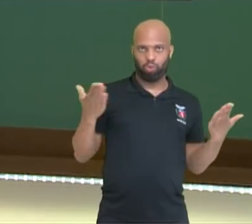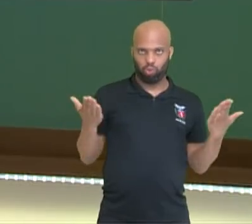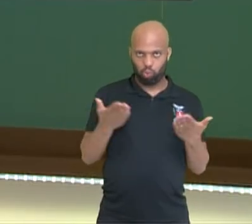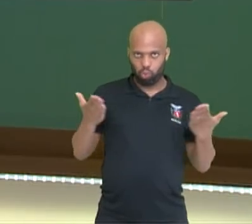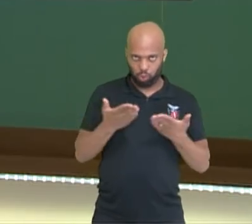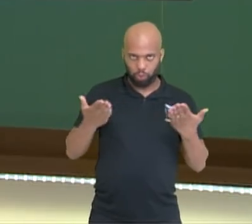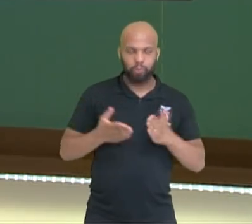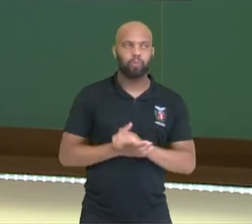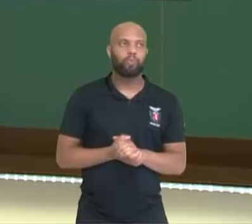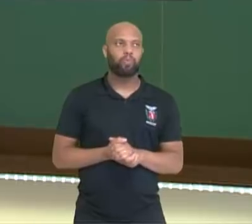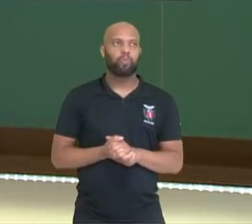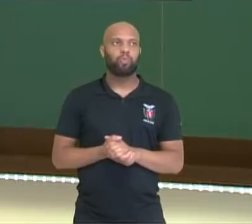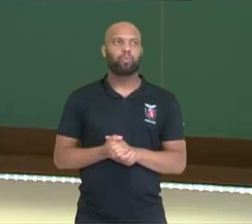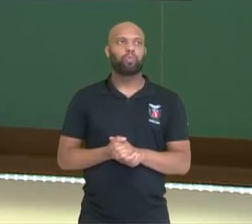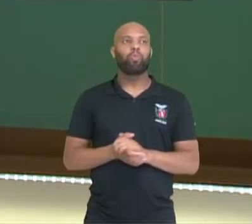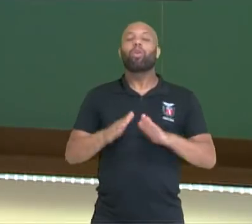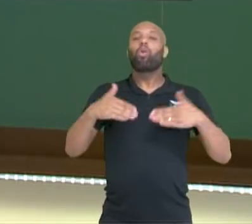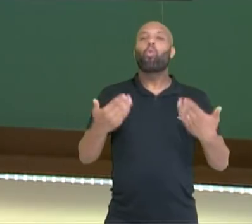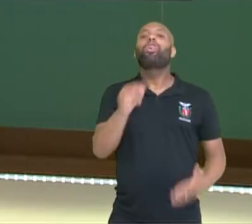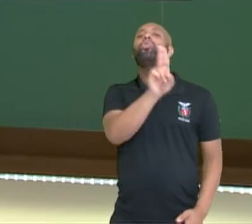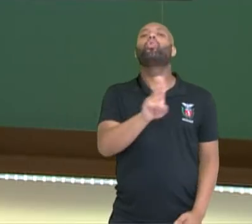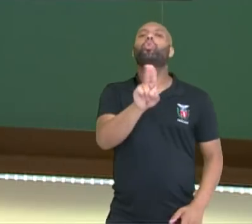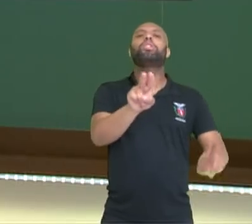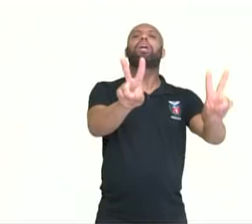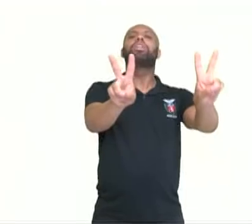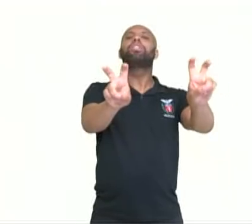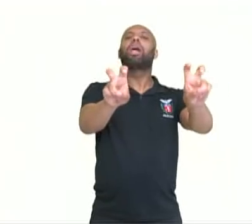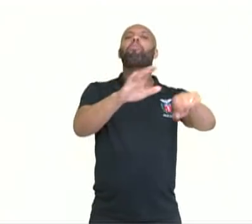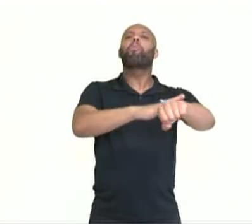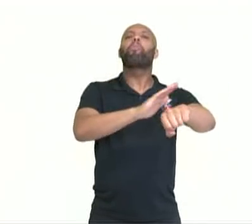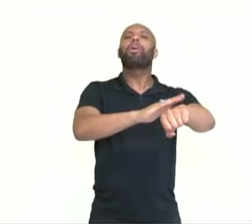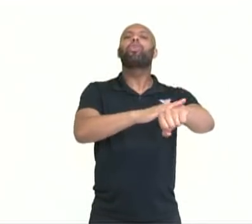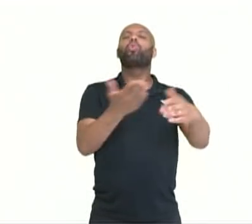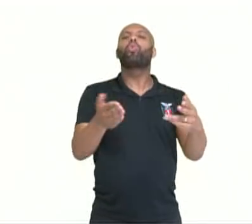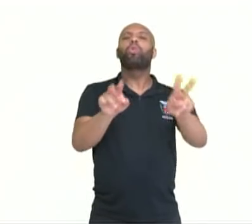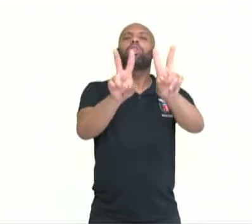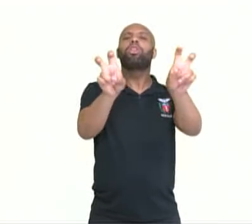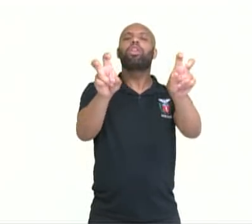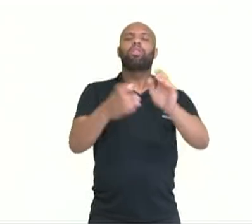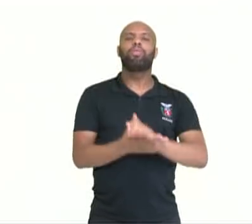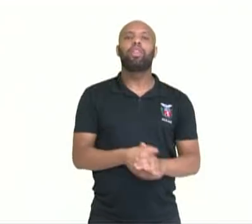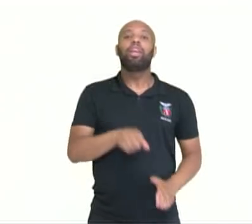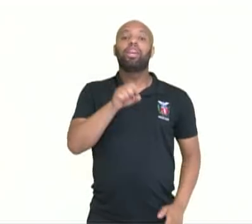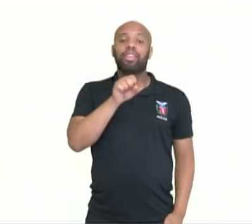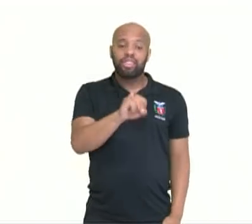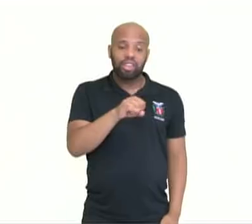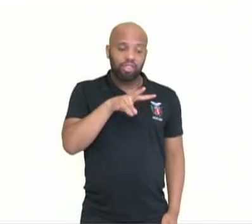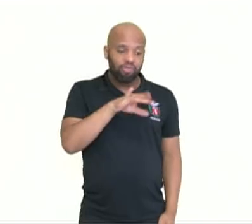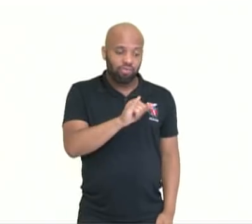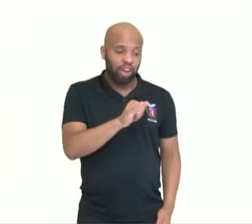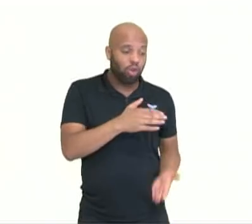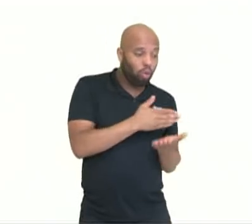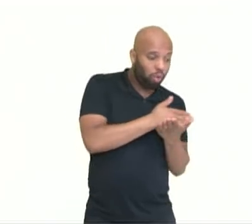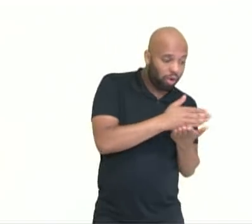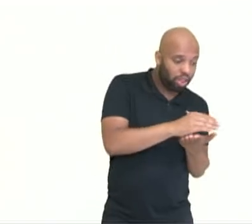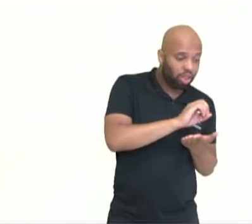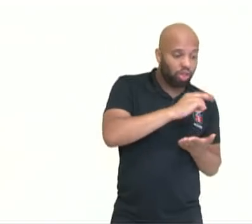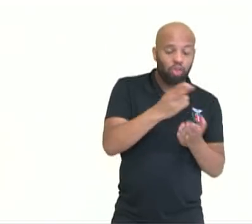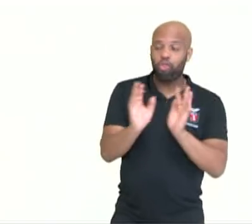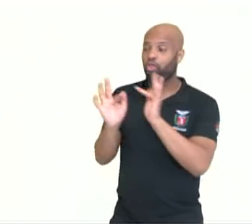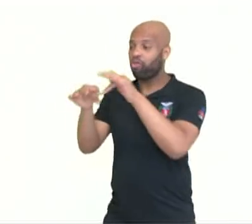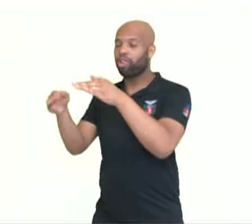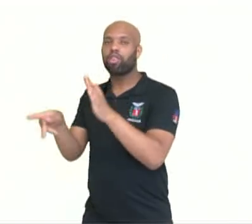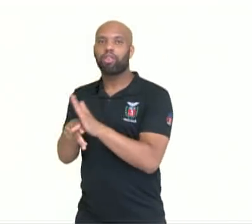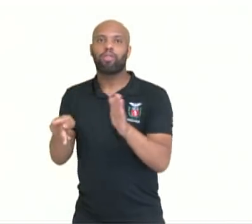sinais de pontuação? Quando usar as aspas, professora? Quando for abrir ou fechar citações.